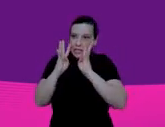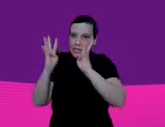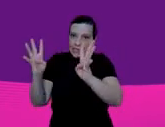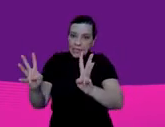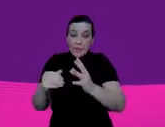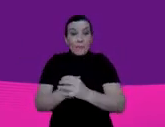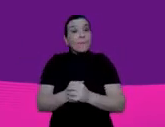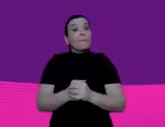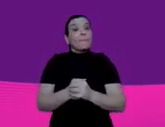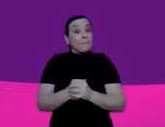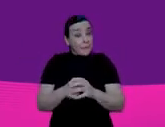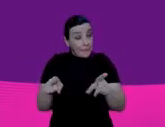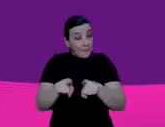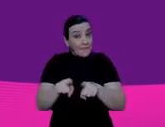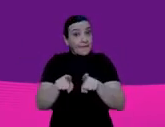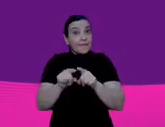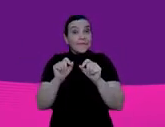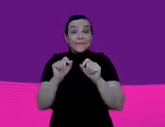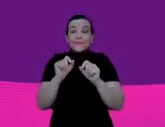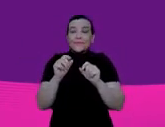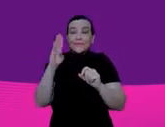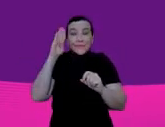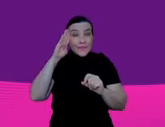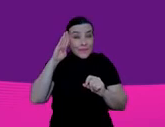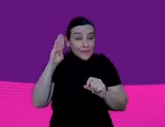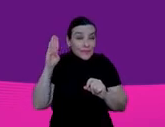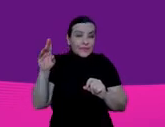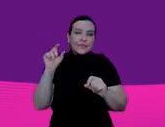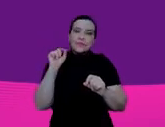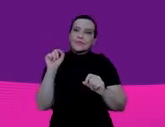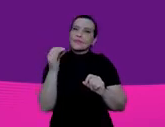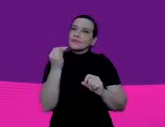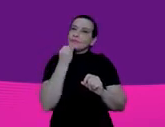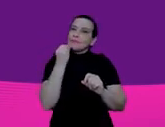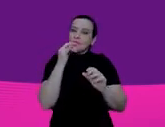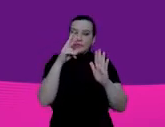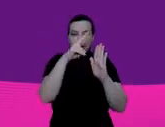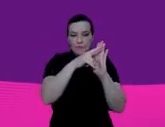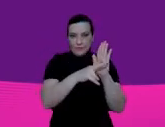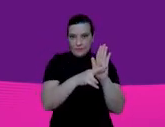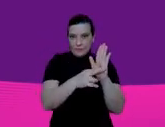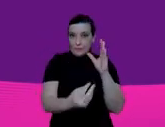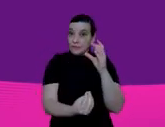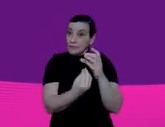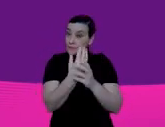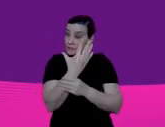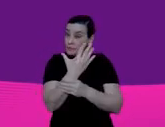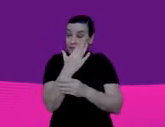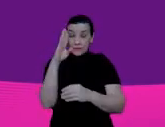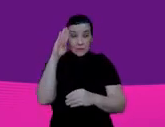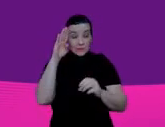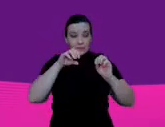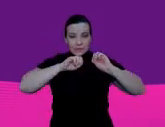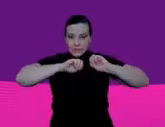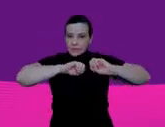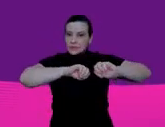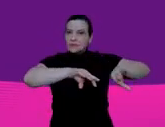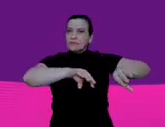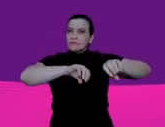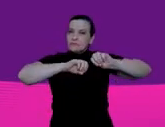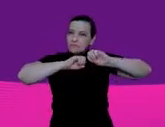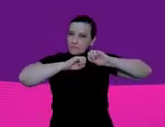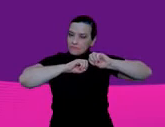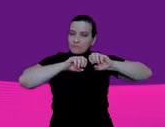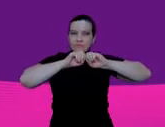também em ter um protocolo que seja guiado por uma educação que a gente consiga chegar nos diversos setores, nas